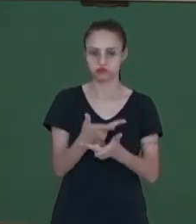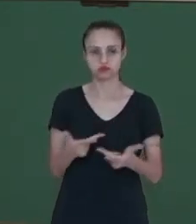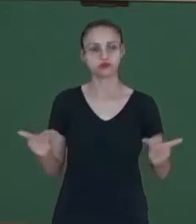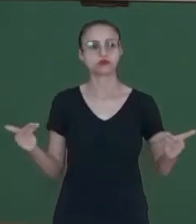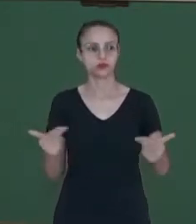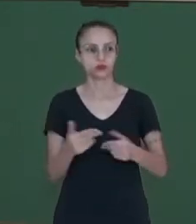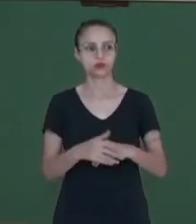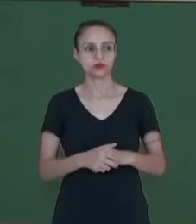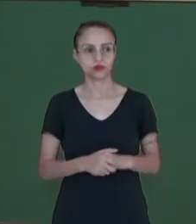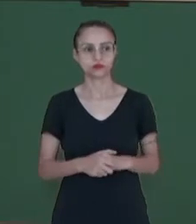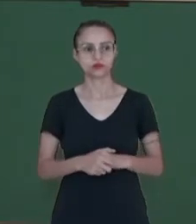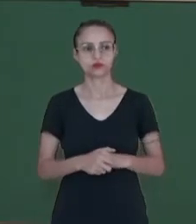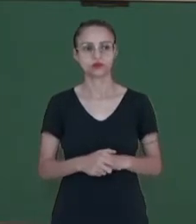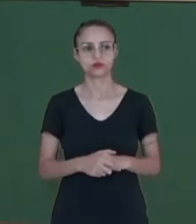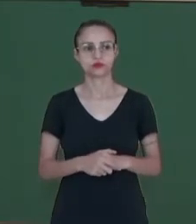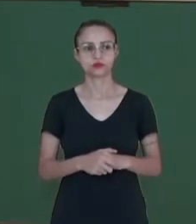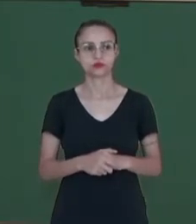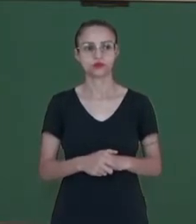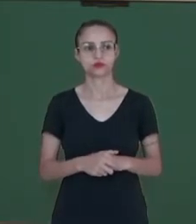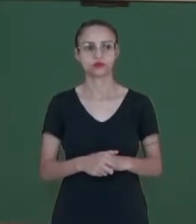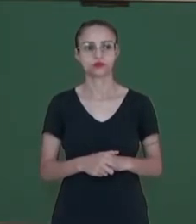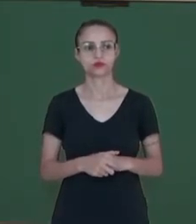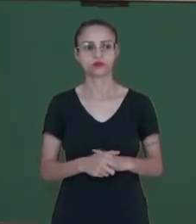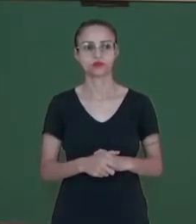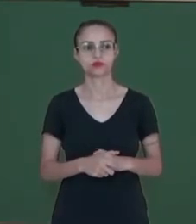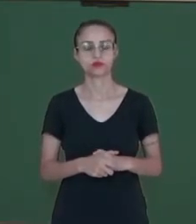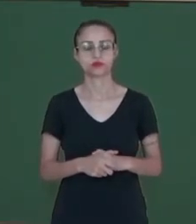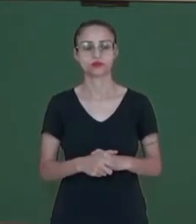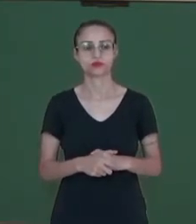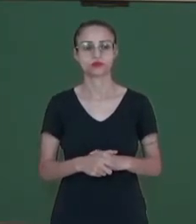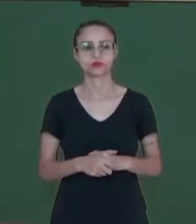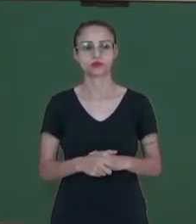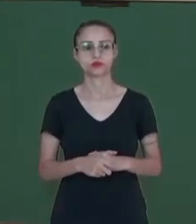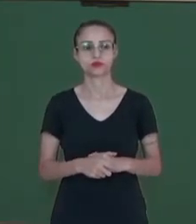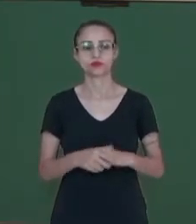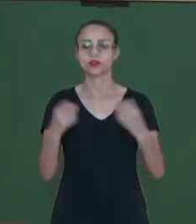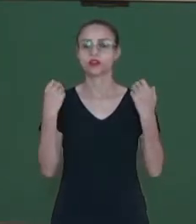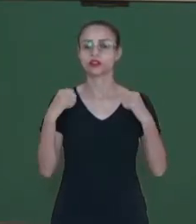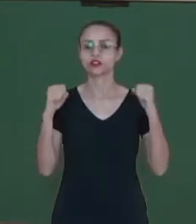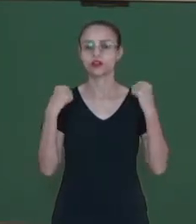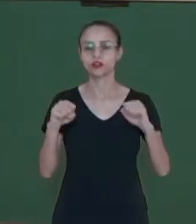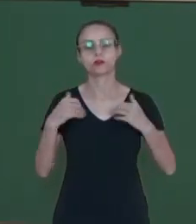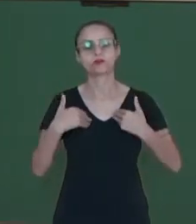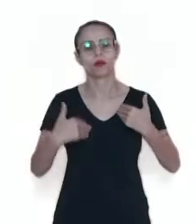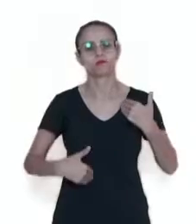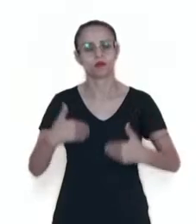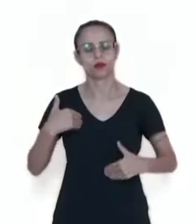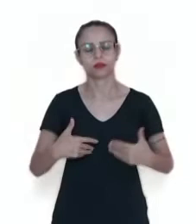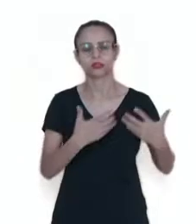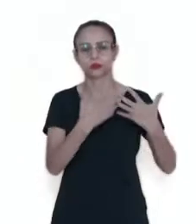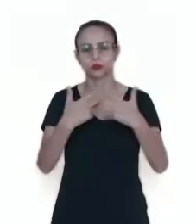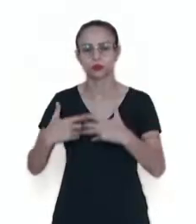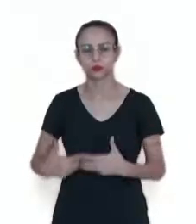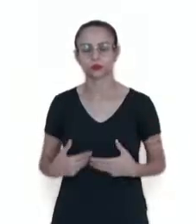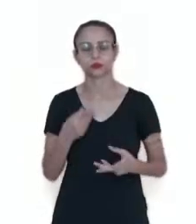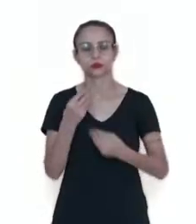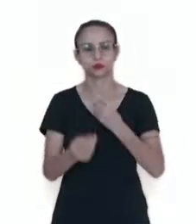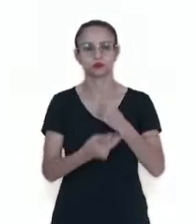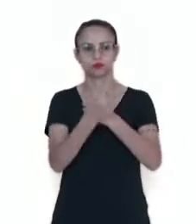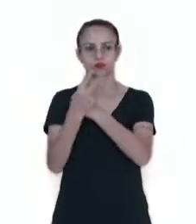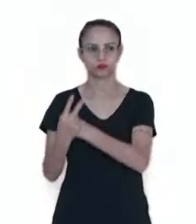outra coisa que tinha sofrido. E as ginásticas de condicionamento? Qual é a definição para